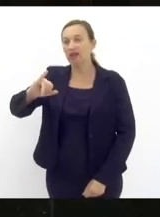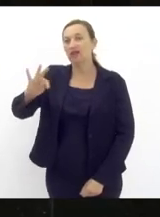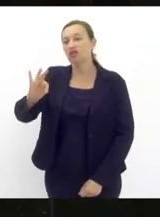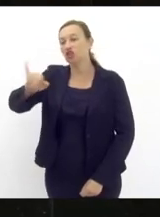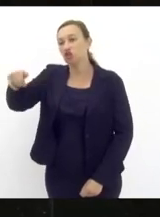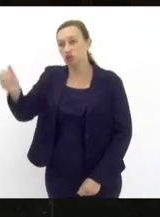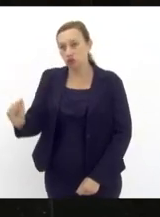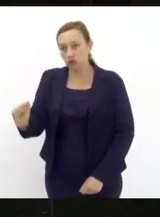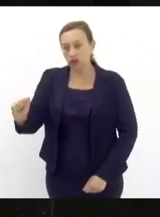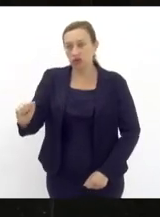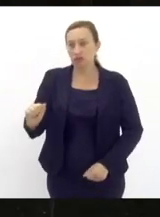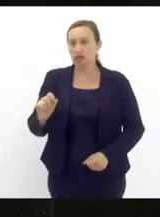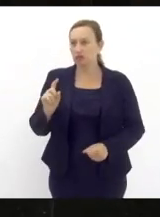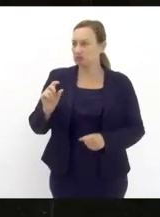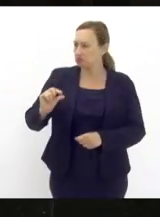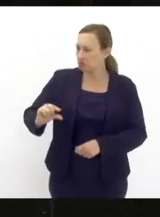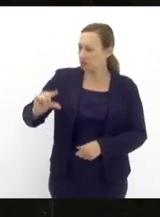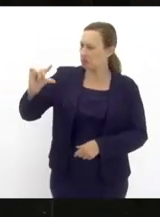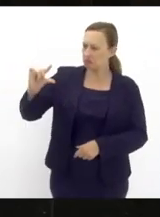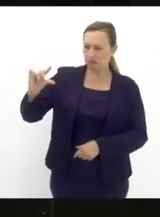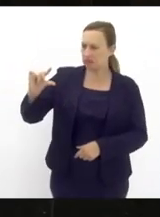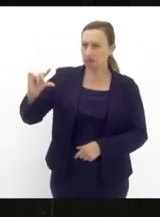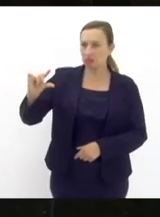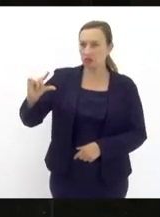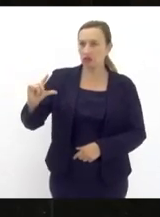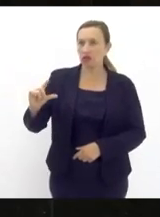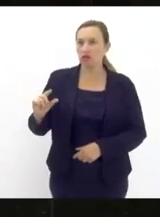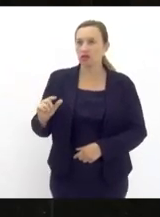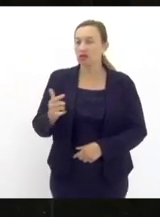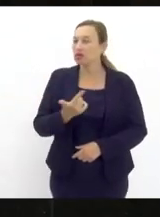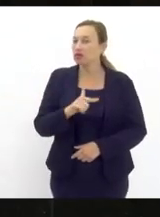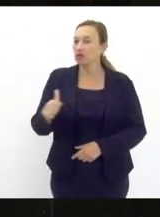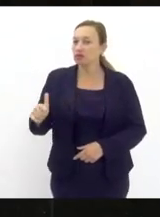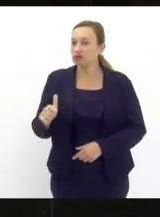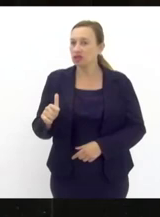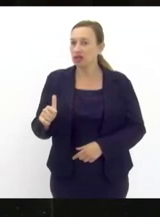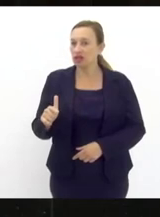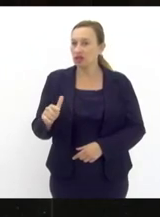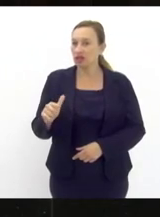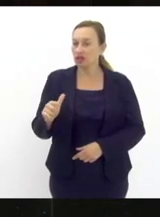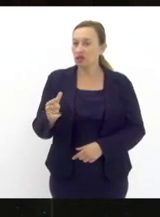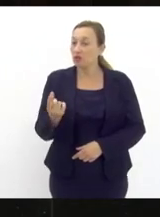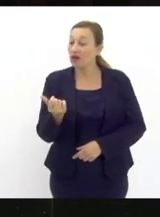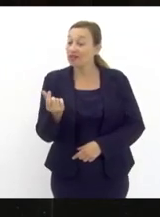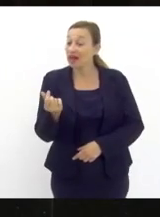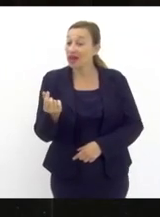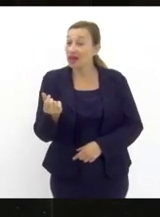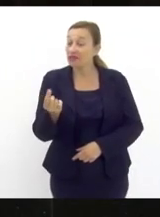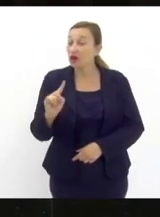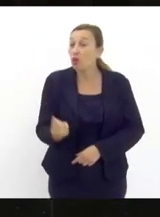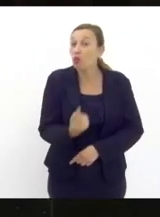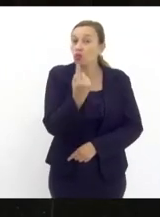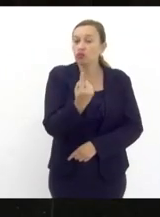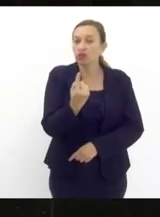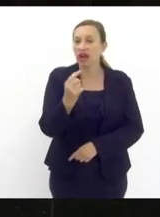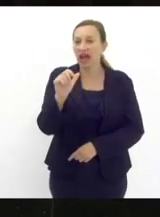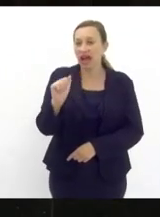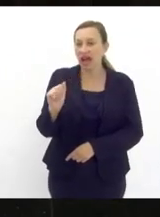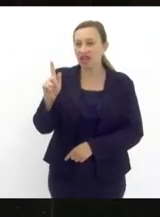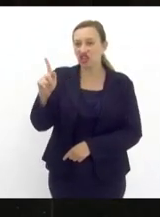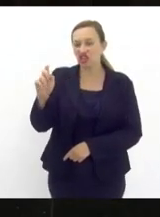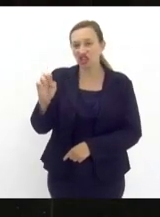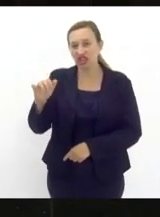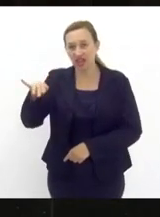sabe o que isso significa que não há efetividade social da tarifa e que a genesa não está